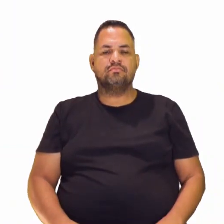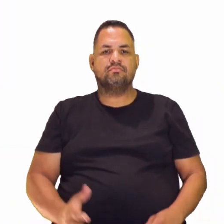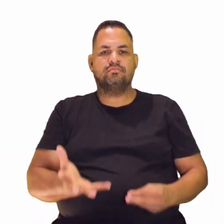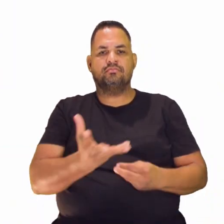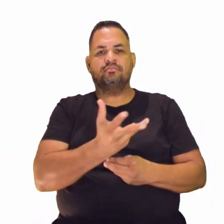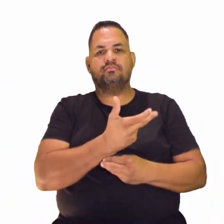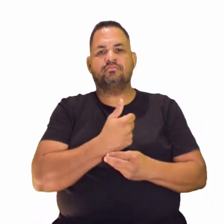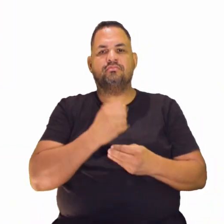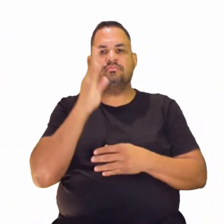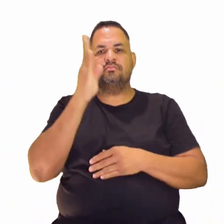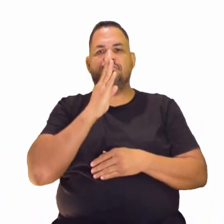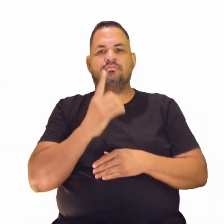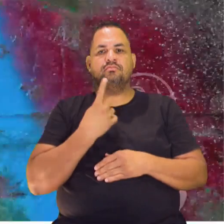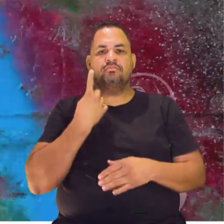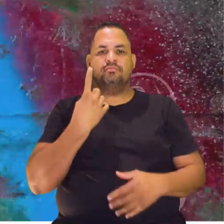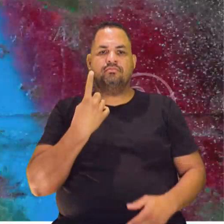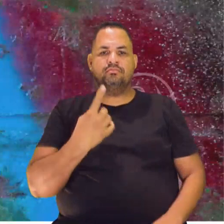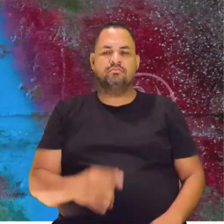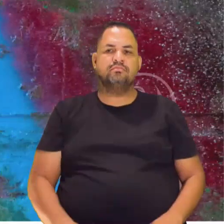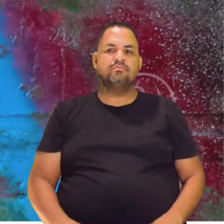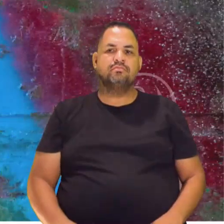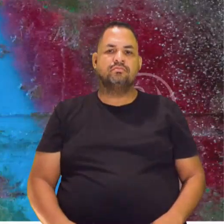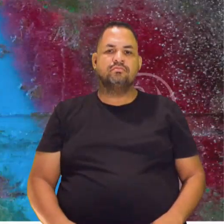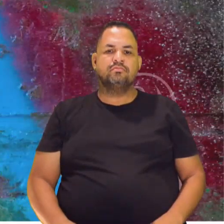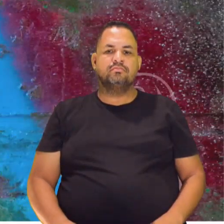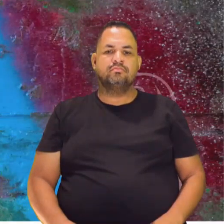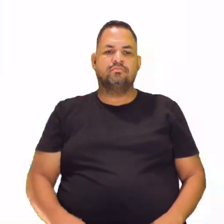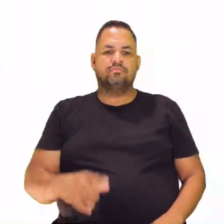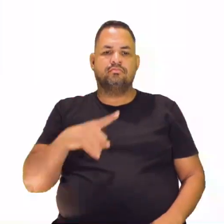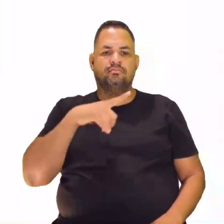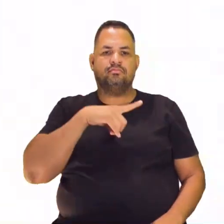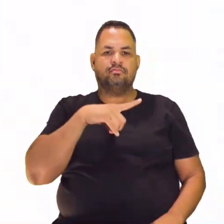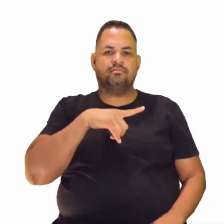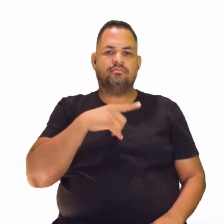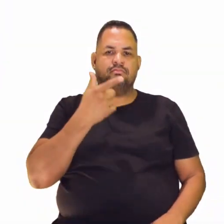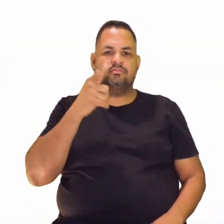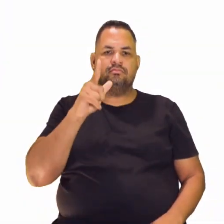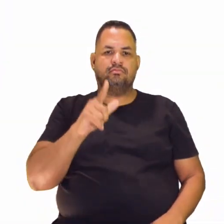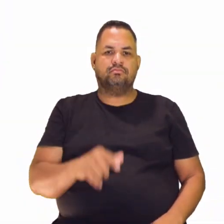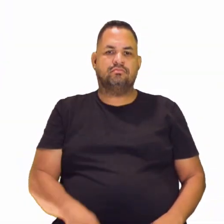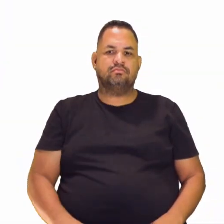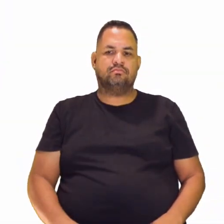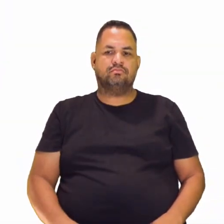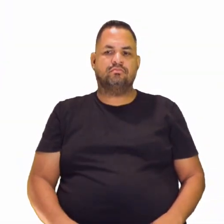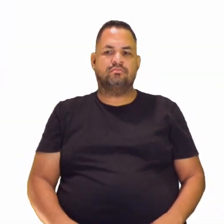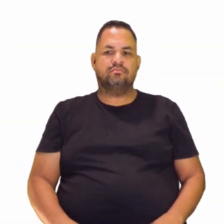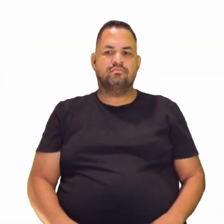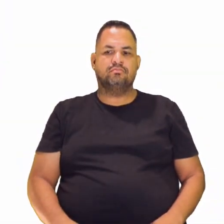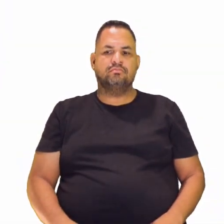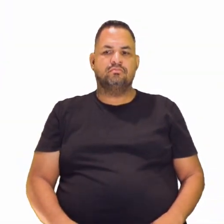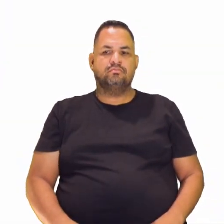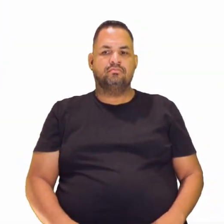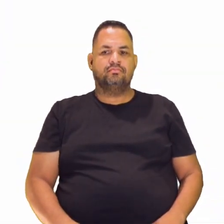Arte brasileira, parte 1, tá? Vai ter aqui outras